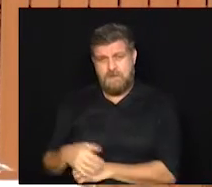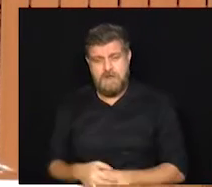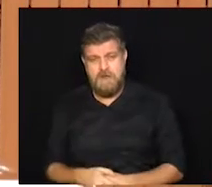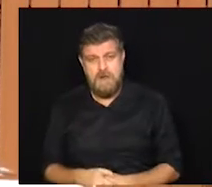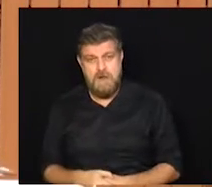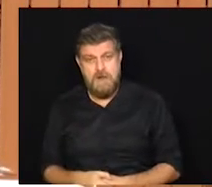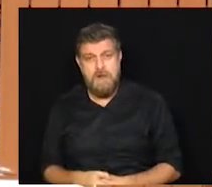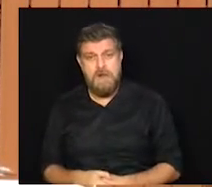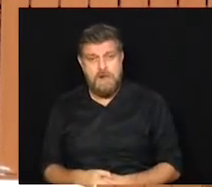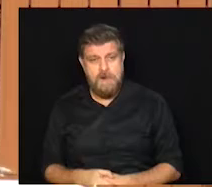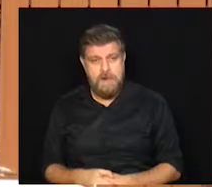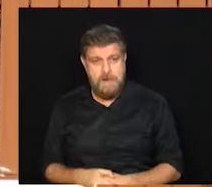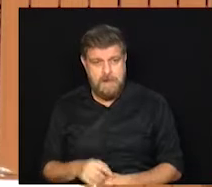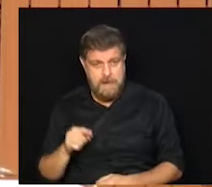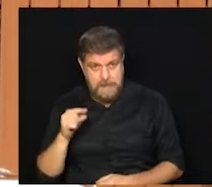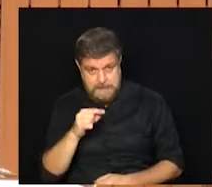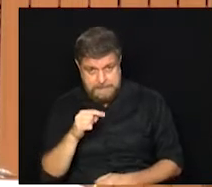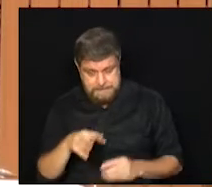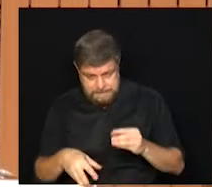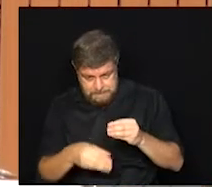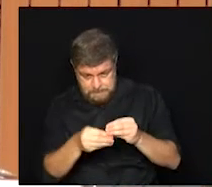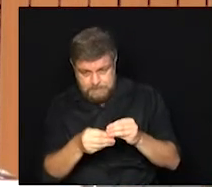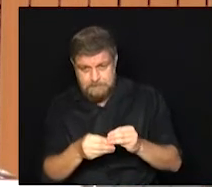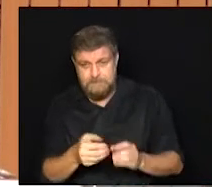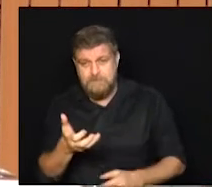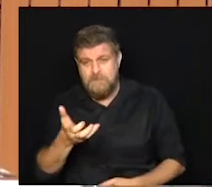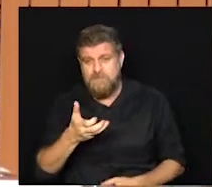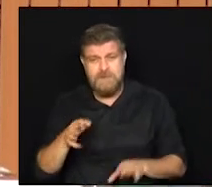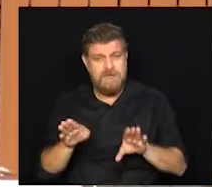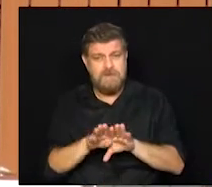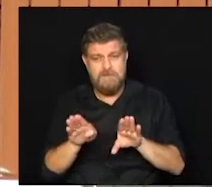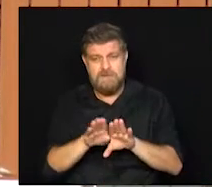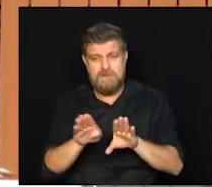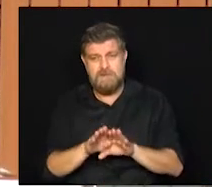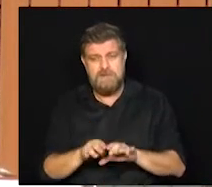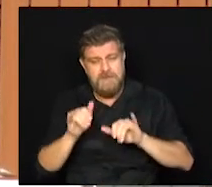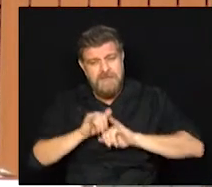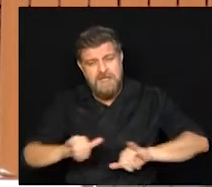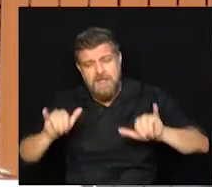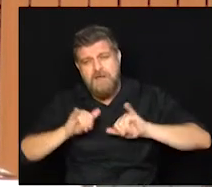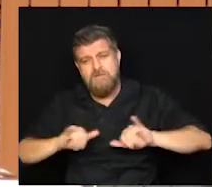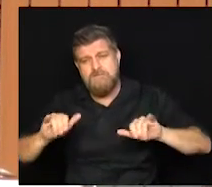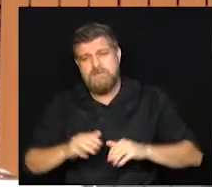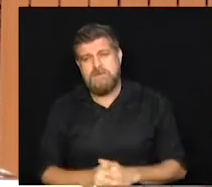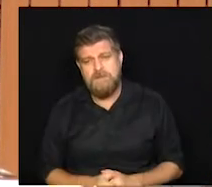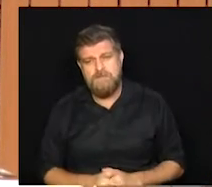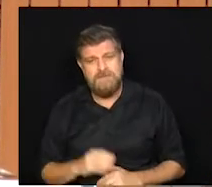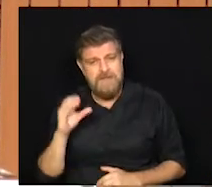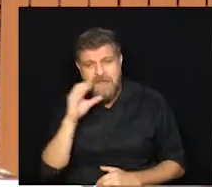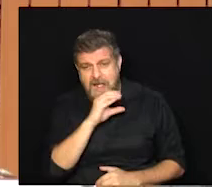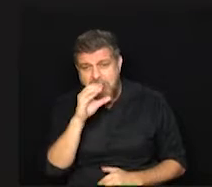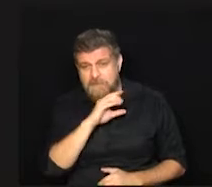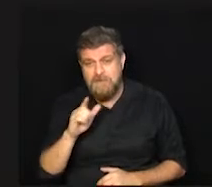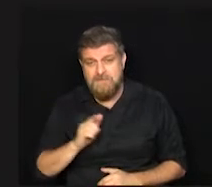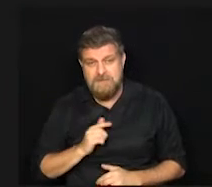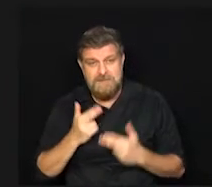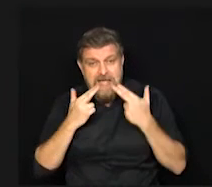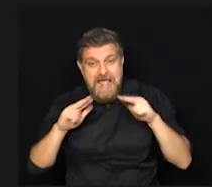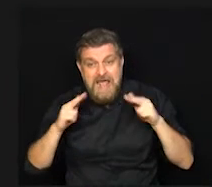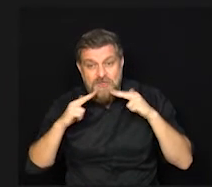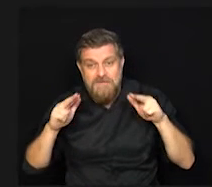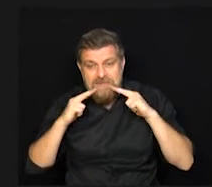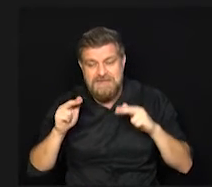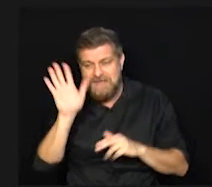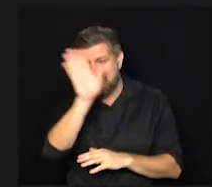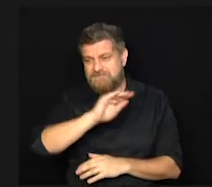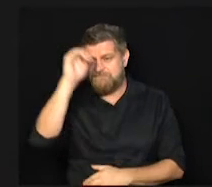E é importante você falar nisso, e quero até abrir agora aqui de público, né? em breve a gente vai ter novidades aí a nível nacional,